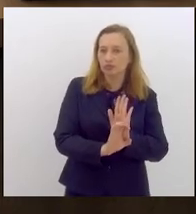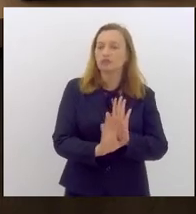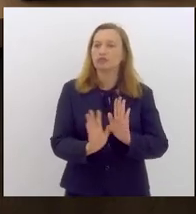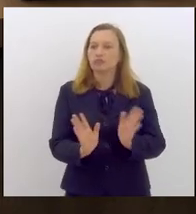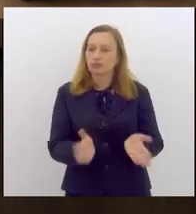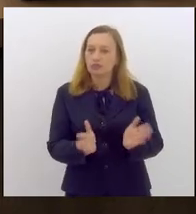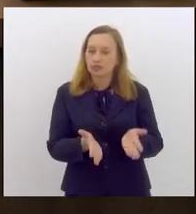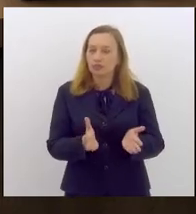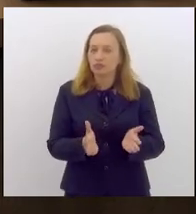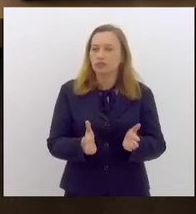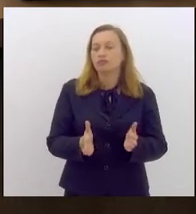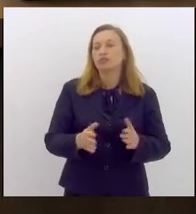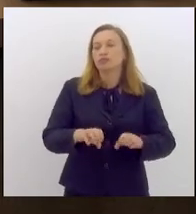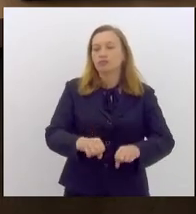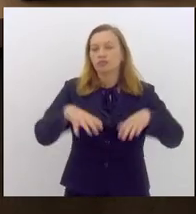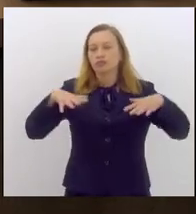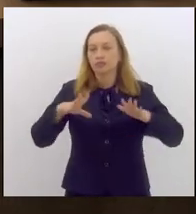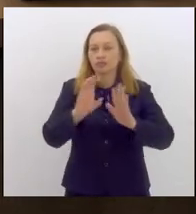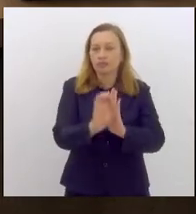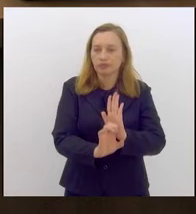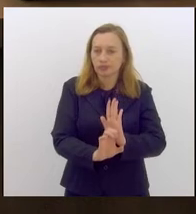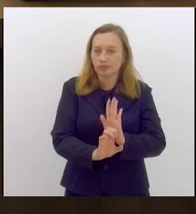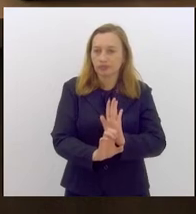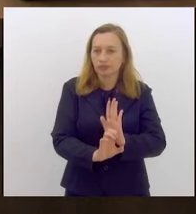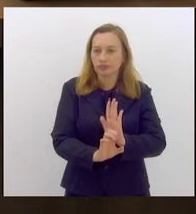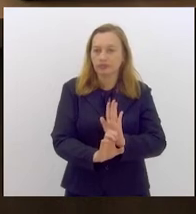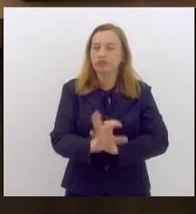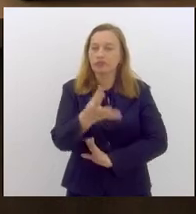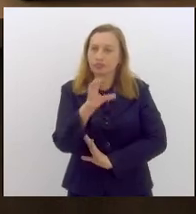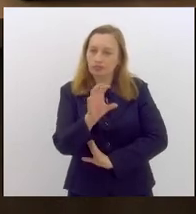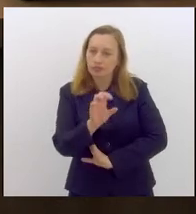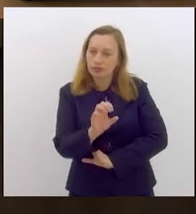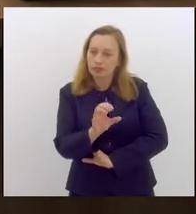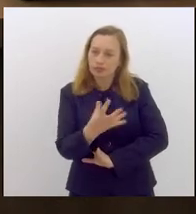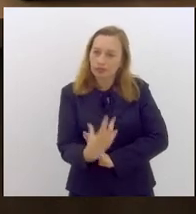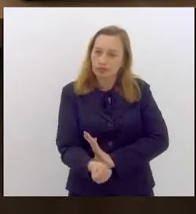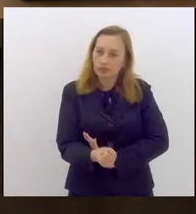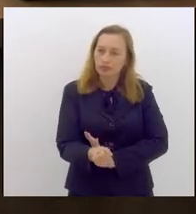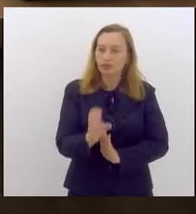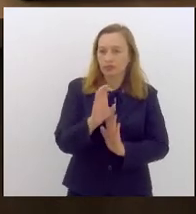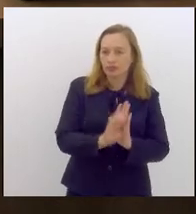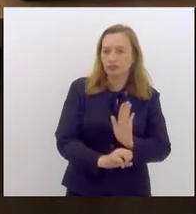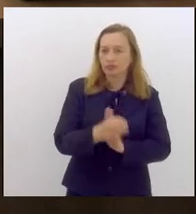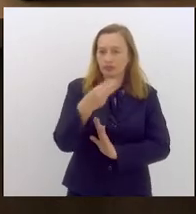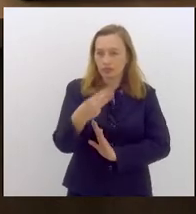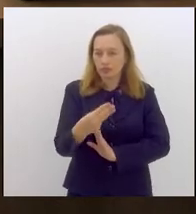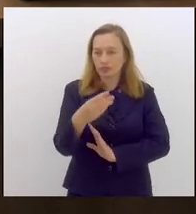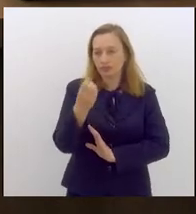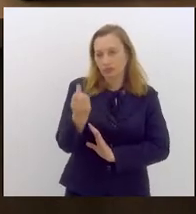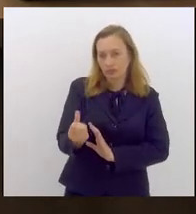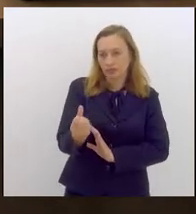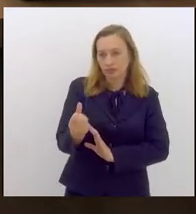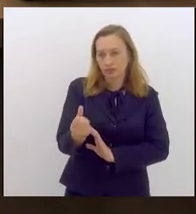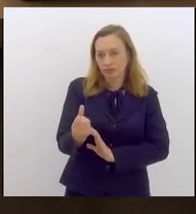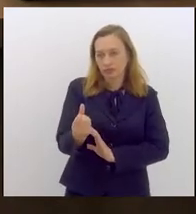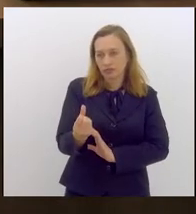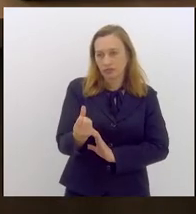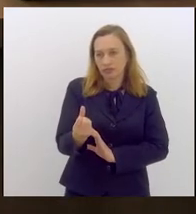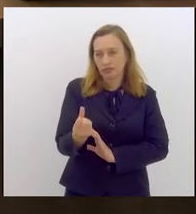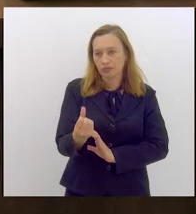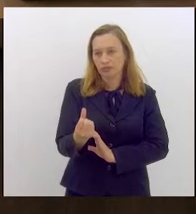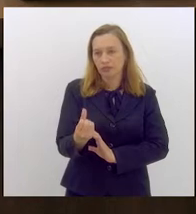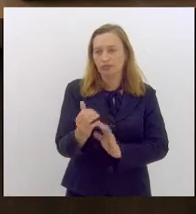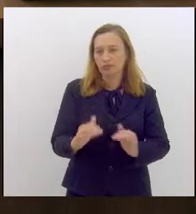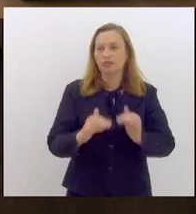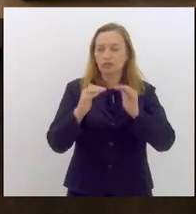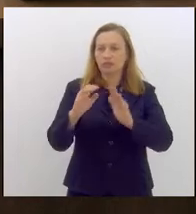parecer às emendas de plenário é favorável às emendas 3 e 6, favorável